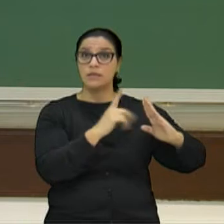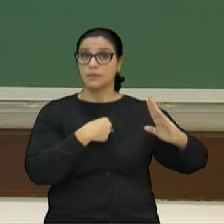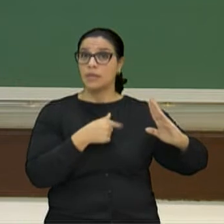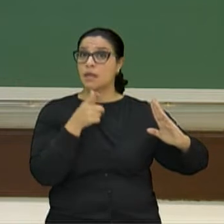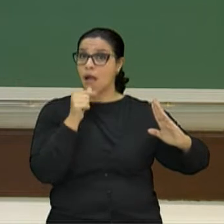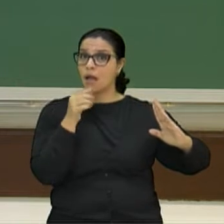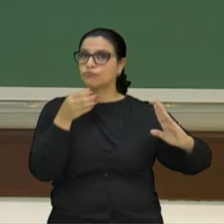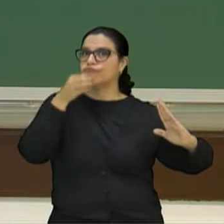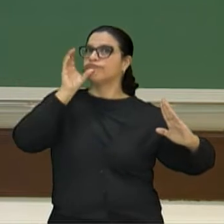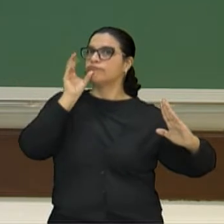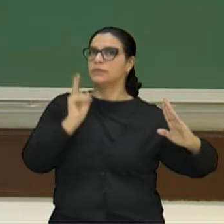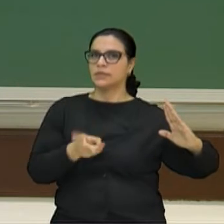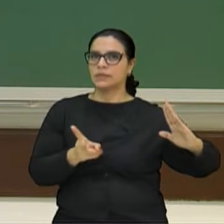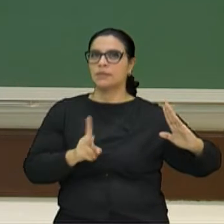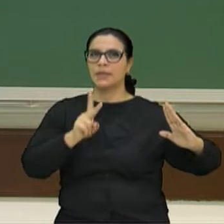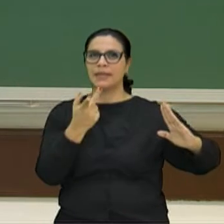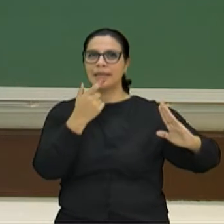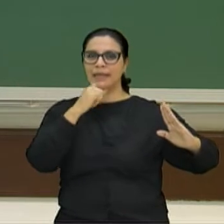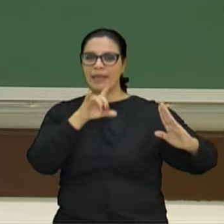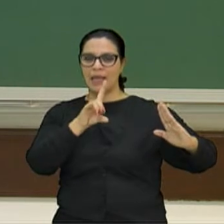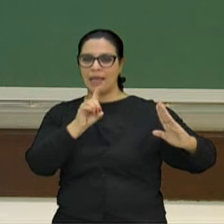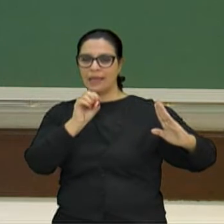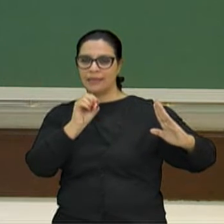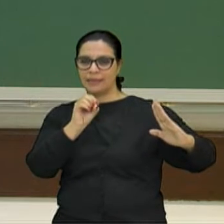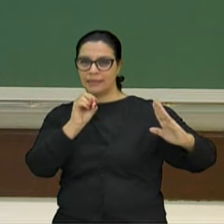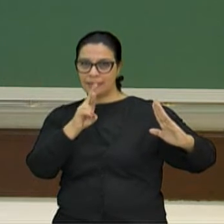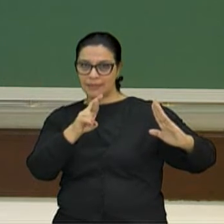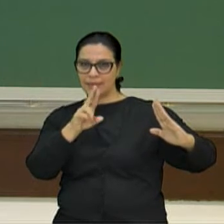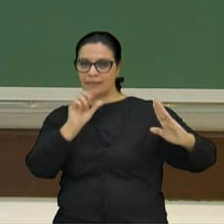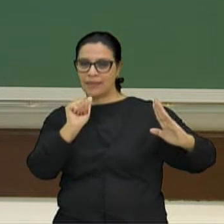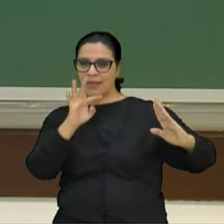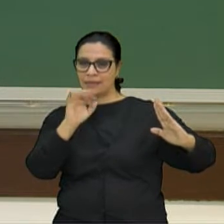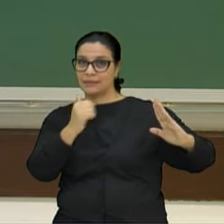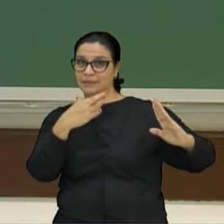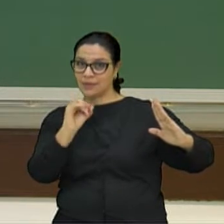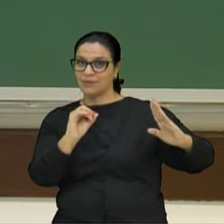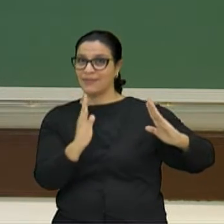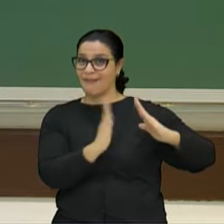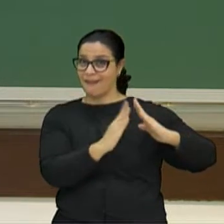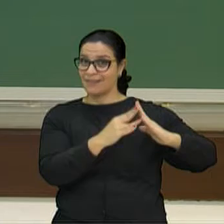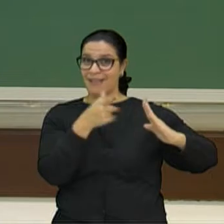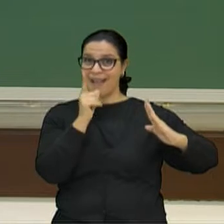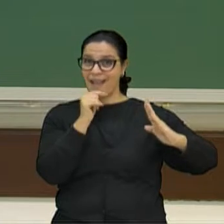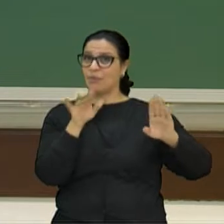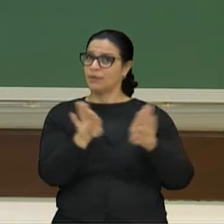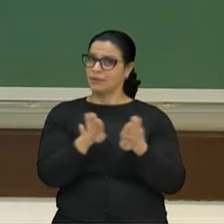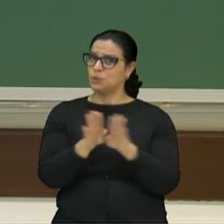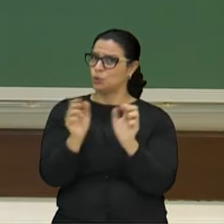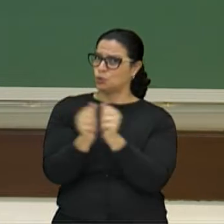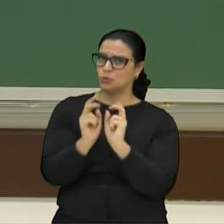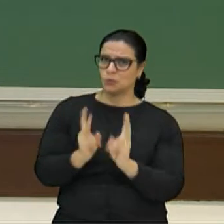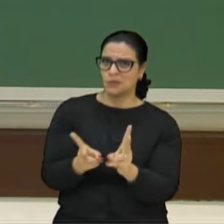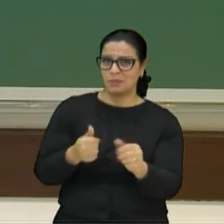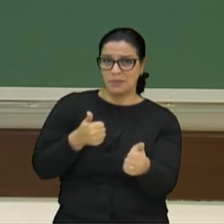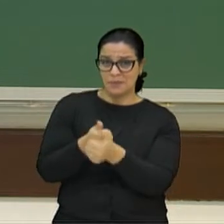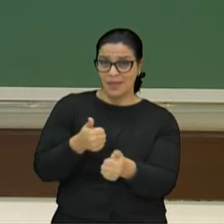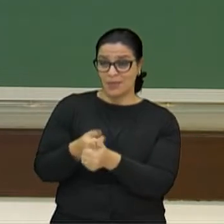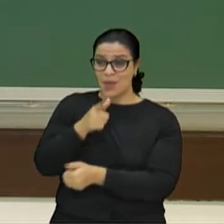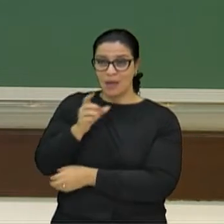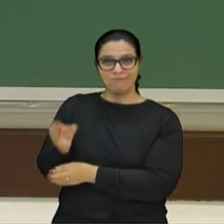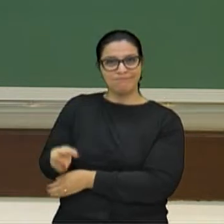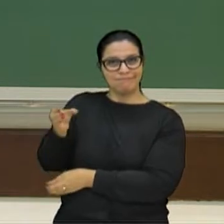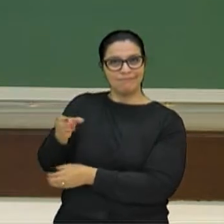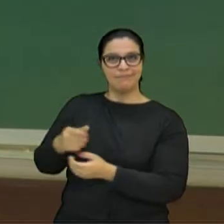precisamos estar hidratados, né? Então toma água, traz água, deixa perto de você, sempre que der sede, já está fácil ali, está pertinho, né? Então